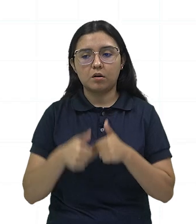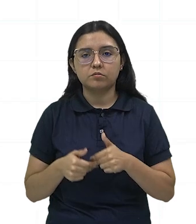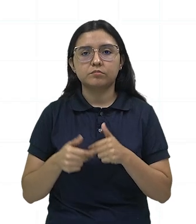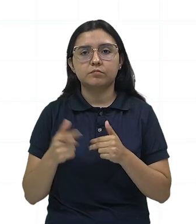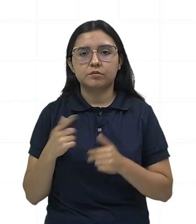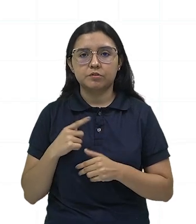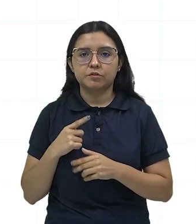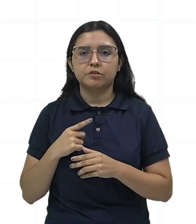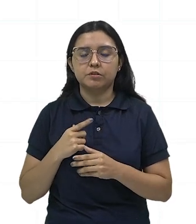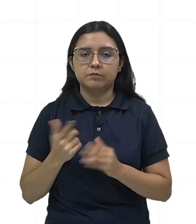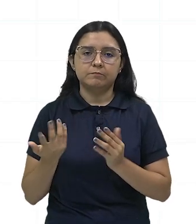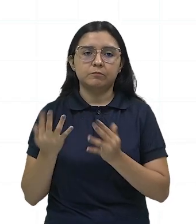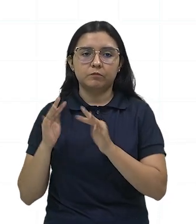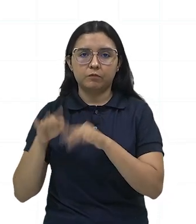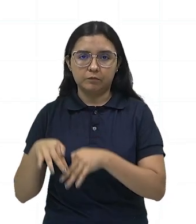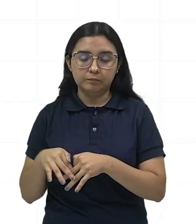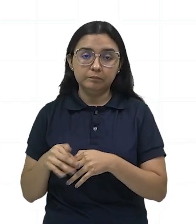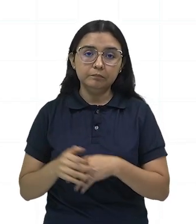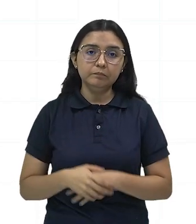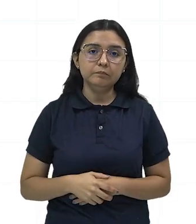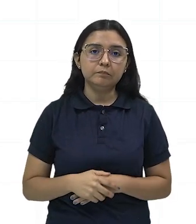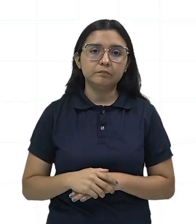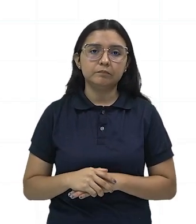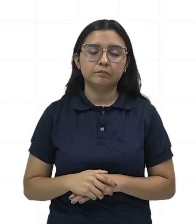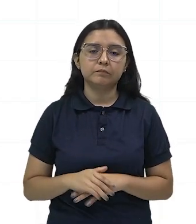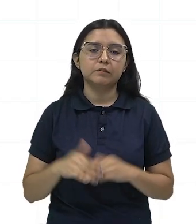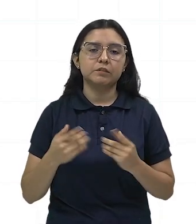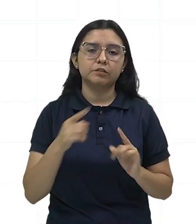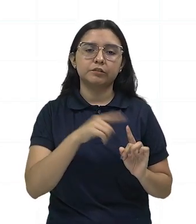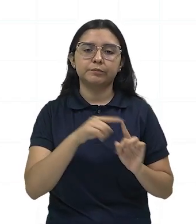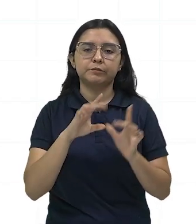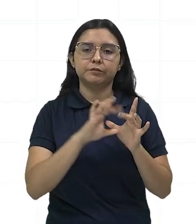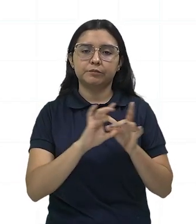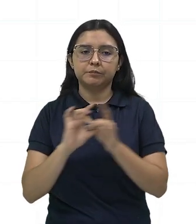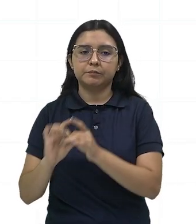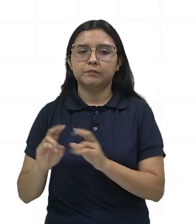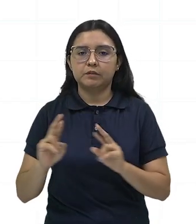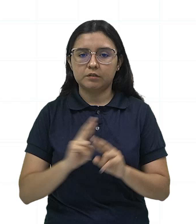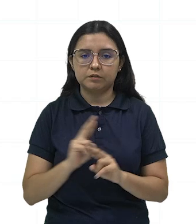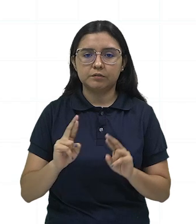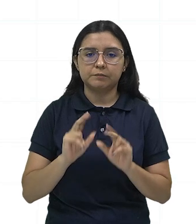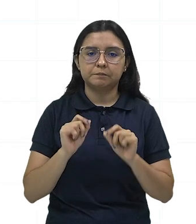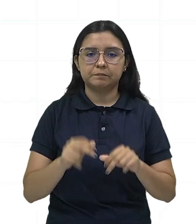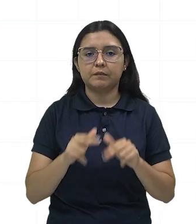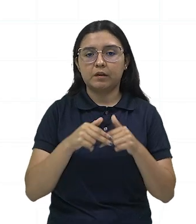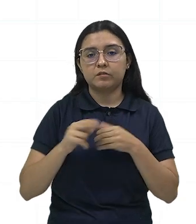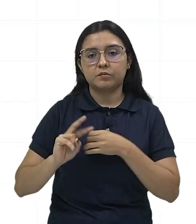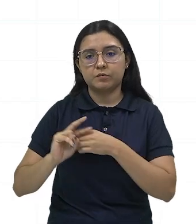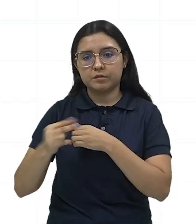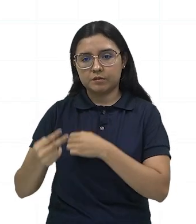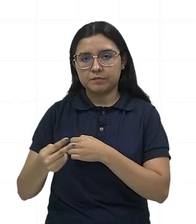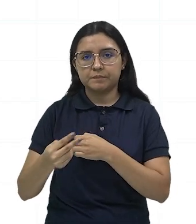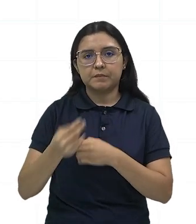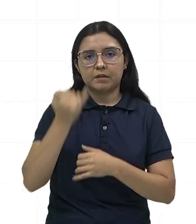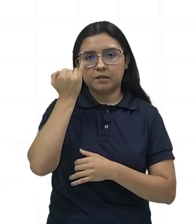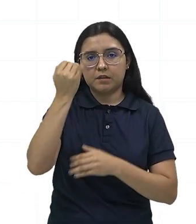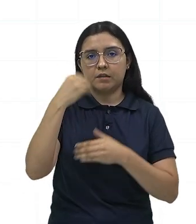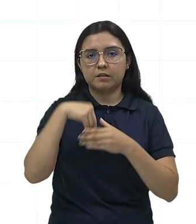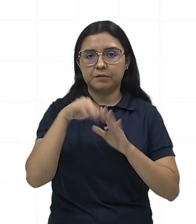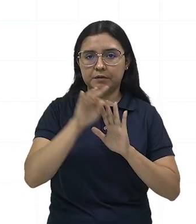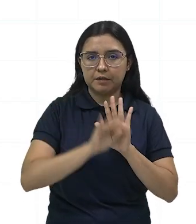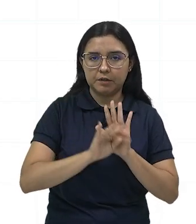disso chegamos a essa conclusão. Olha lá, esse tipo de coesão estabelece uma relação de causa e consequência entre as ideias